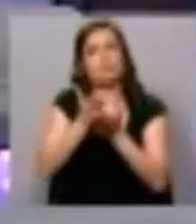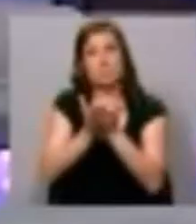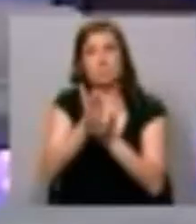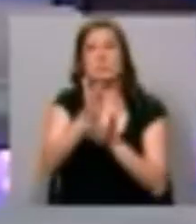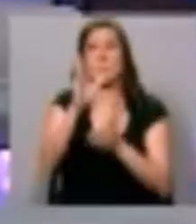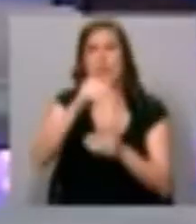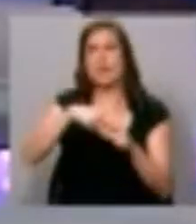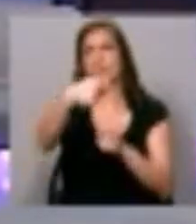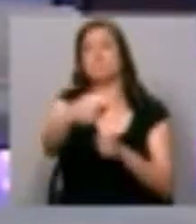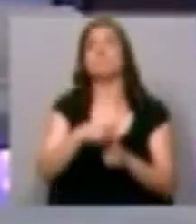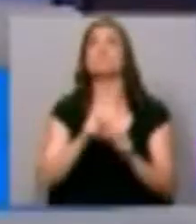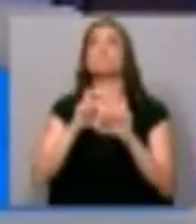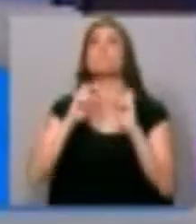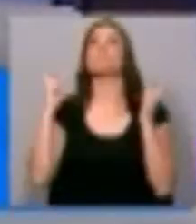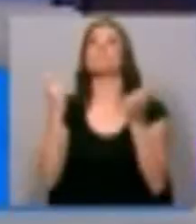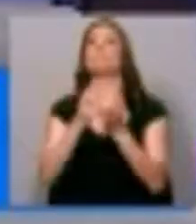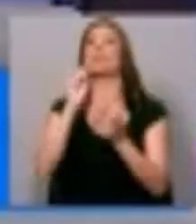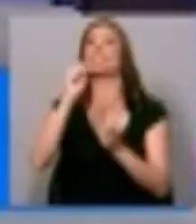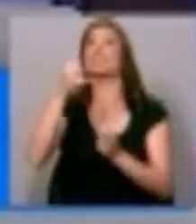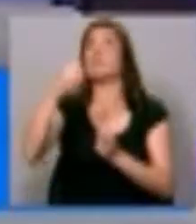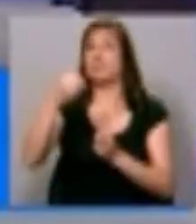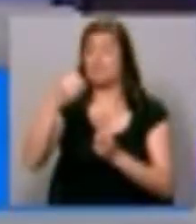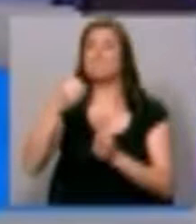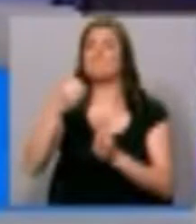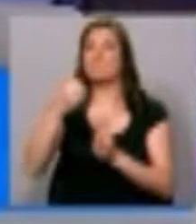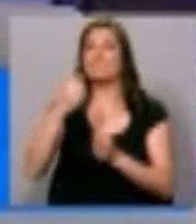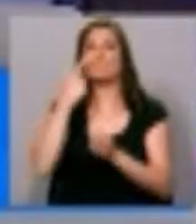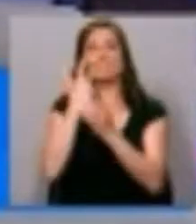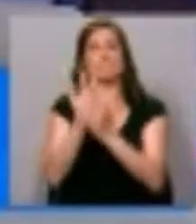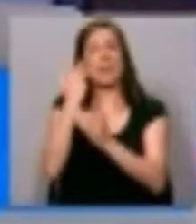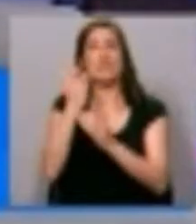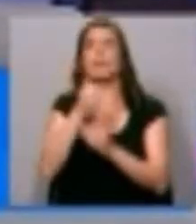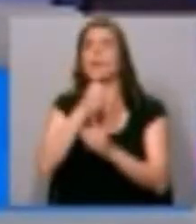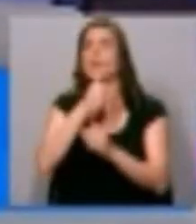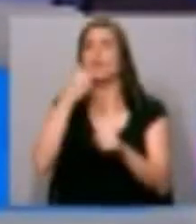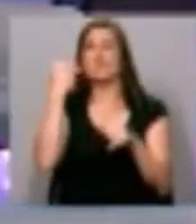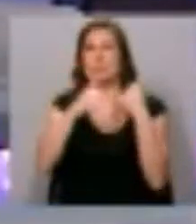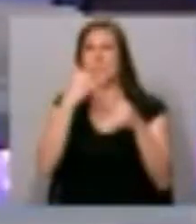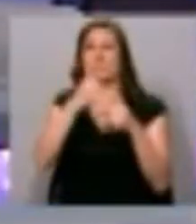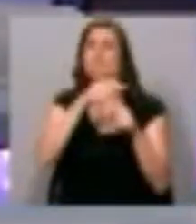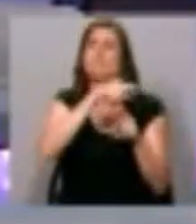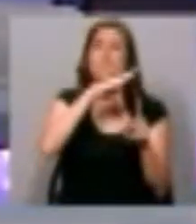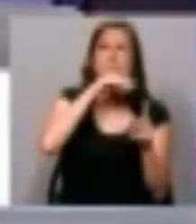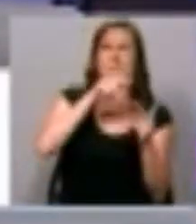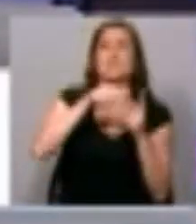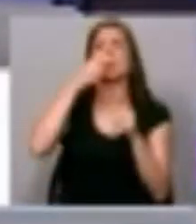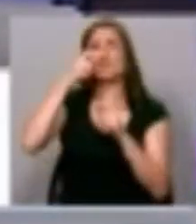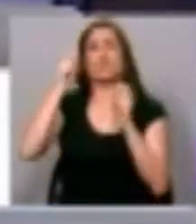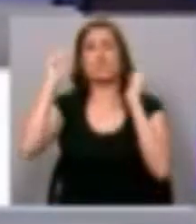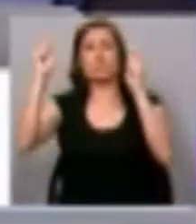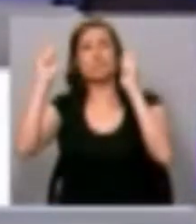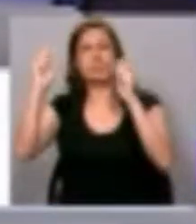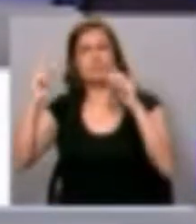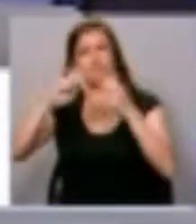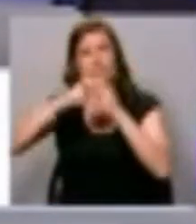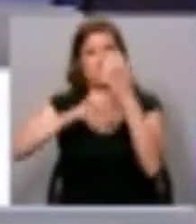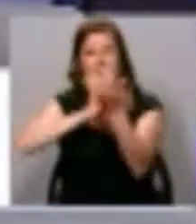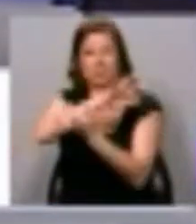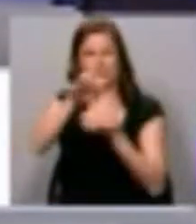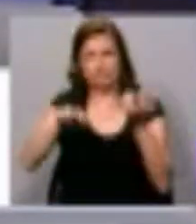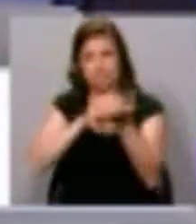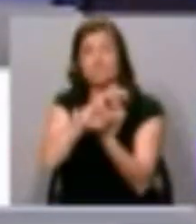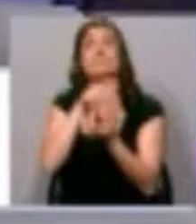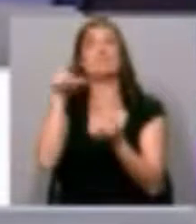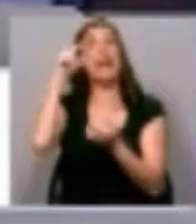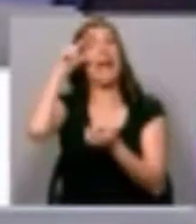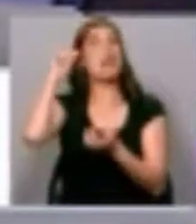conclusão. A primeira do G20 ficou também marcada por violentos confrontos entre polícia e manifestantes. Em Hamburgo, a segurança foi reforçada depois de uma